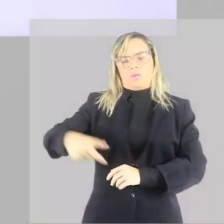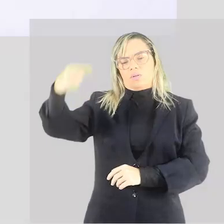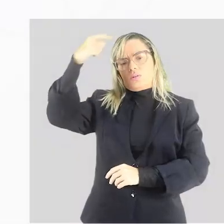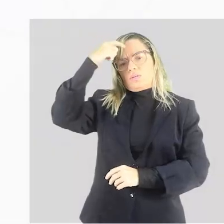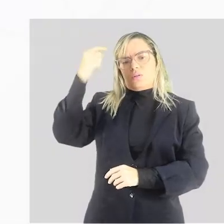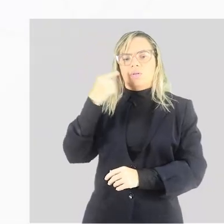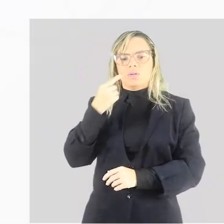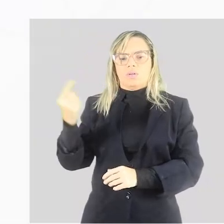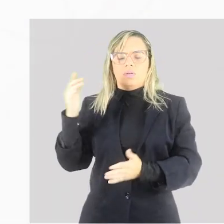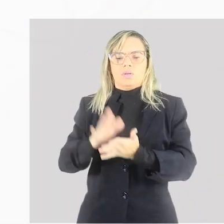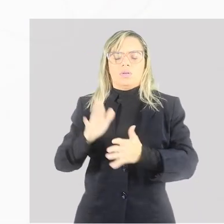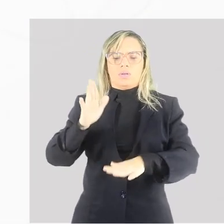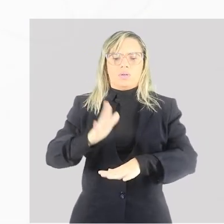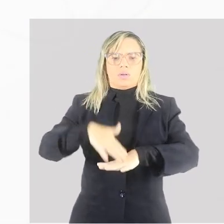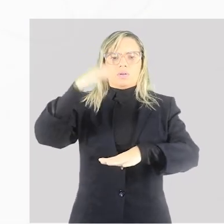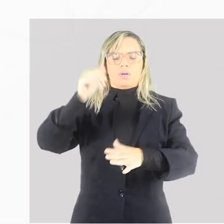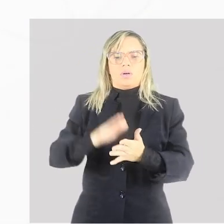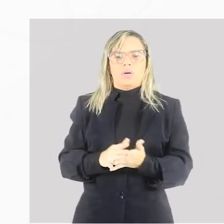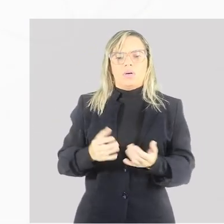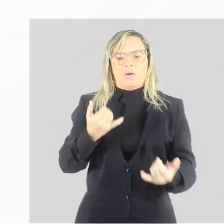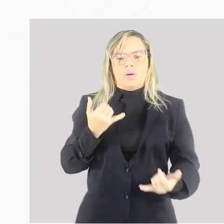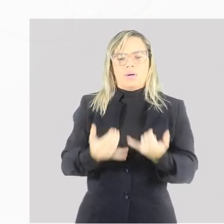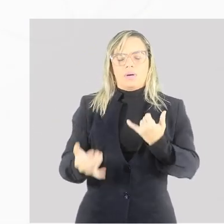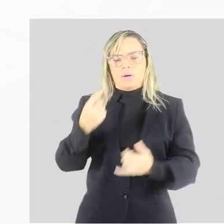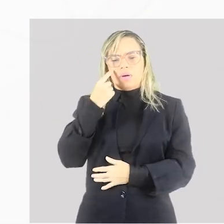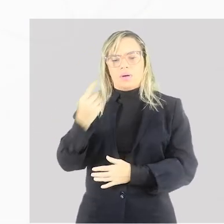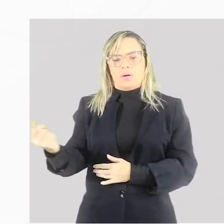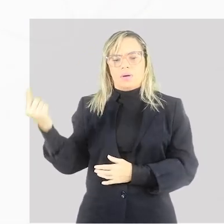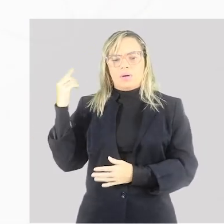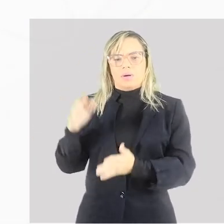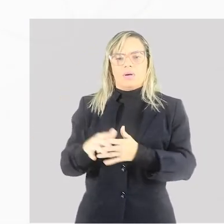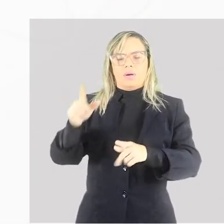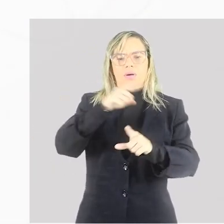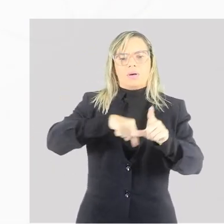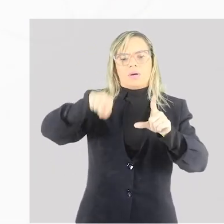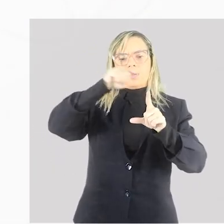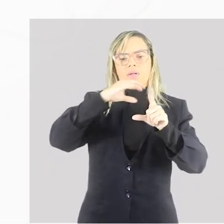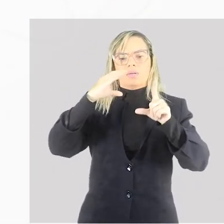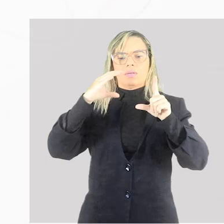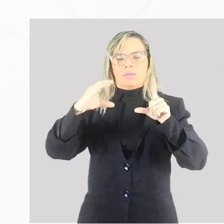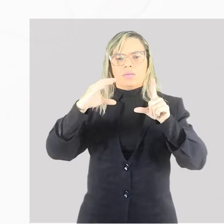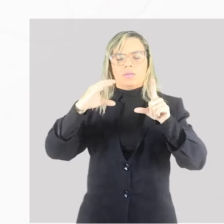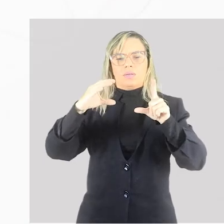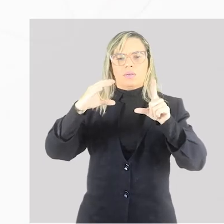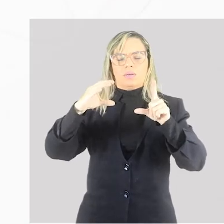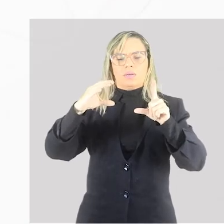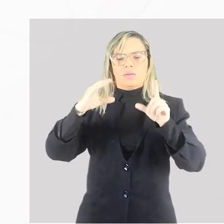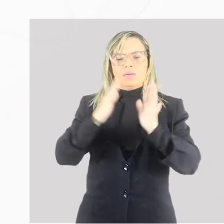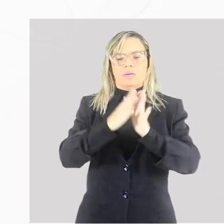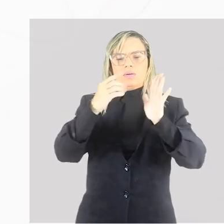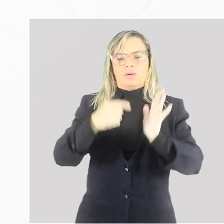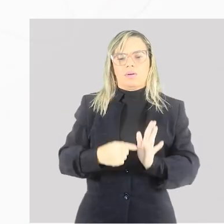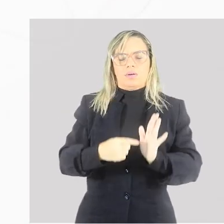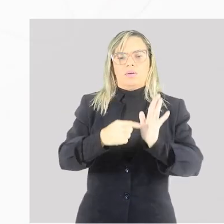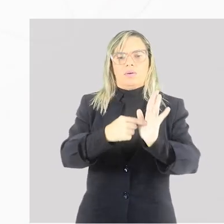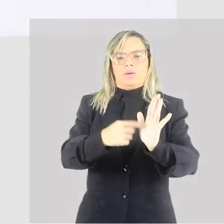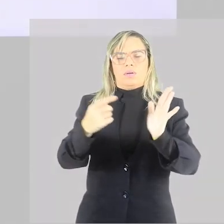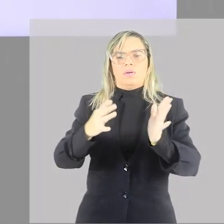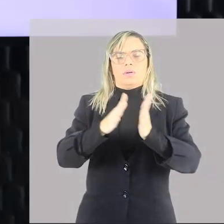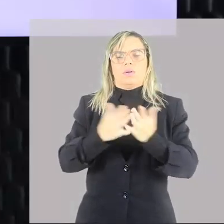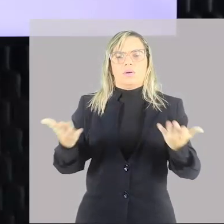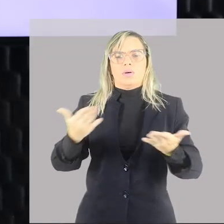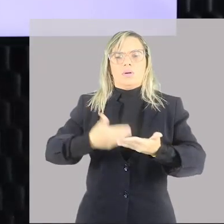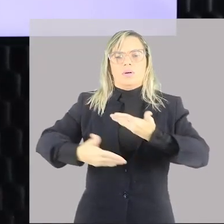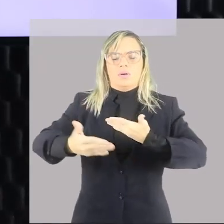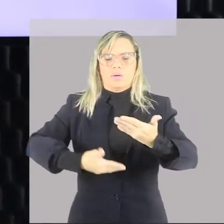Então o que mais se assemelha ao conceito de reflexão está na letra C de casa. A letra C traz para a gente este